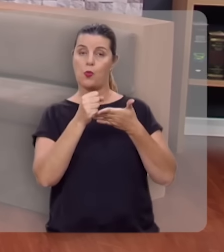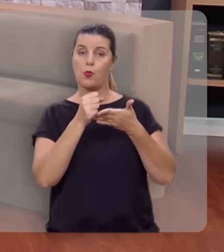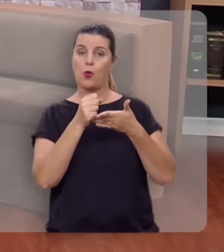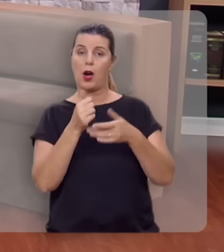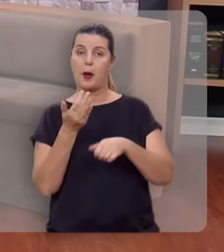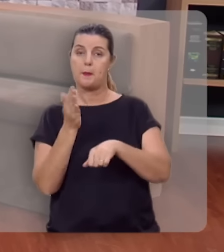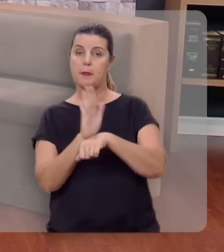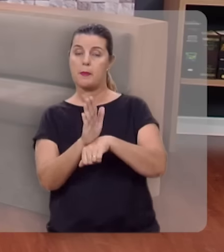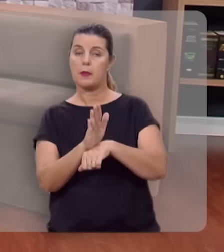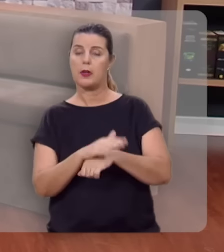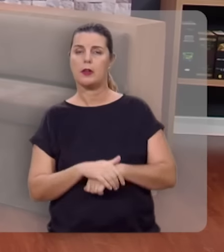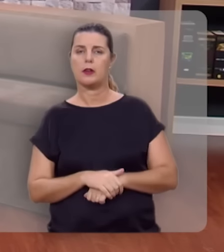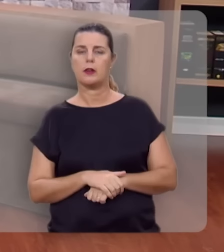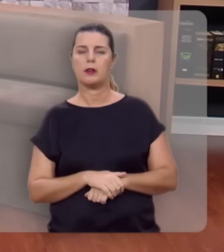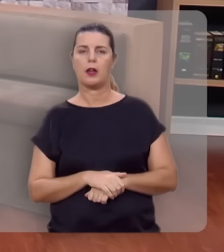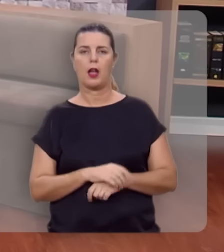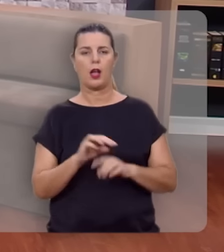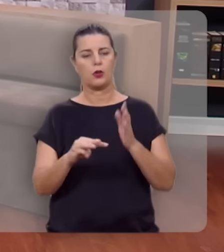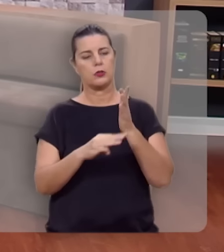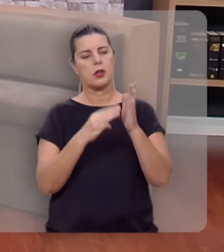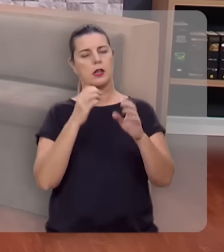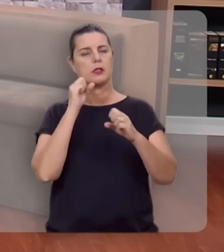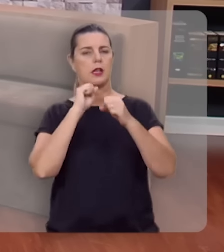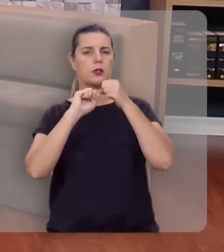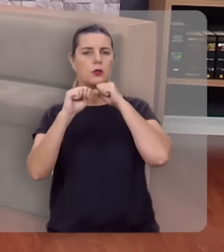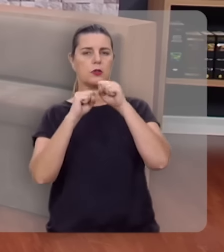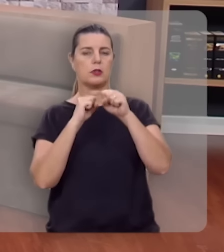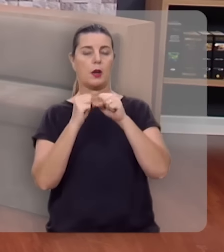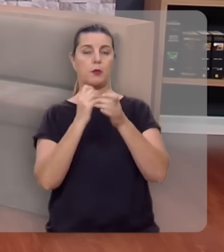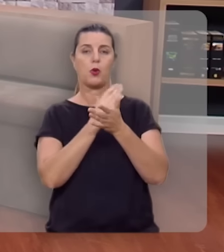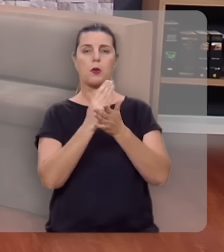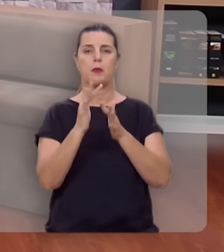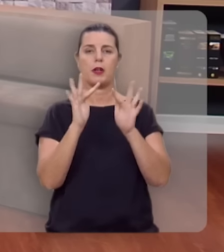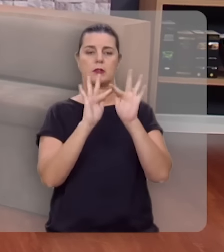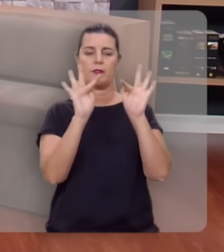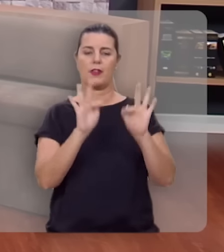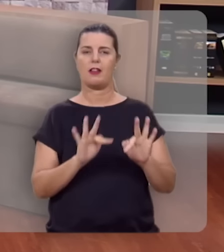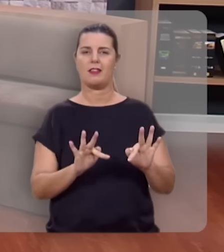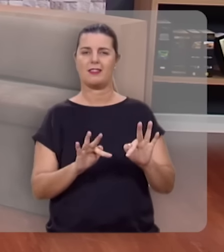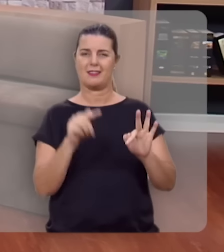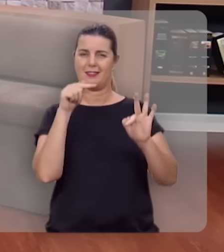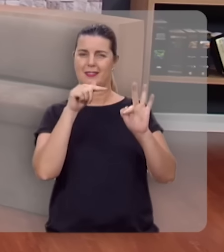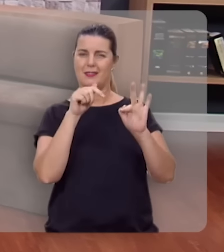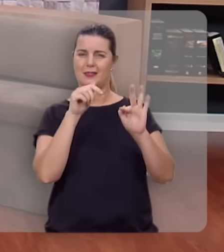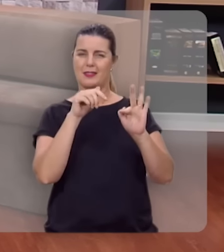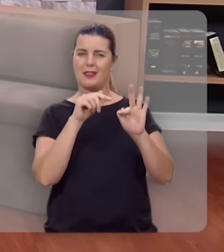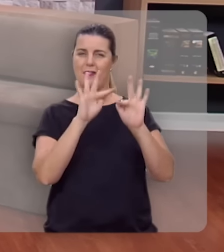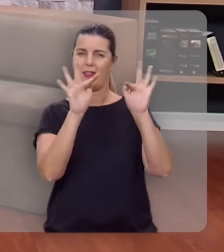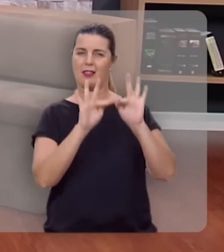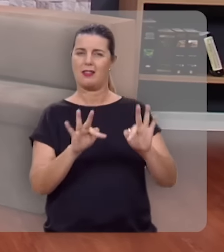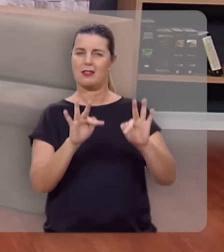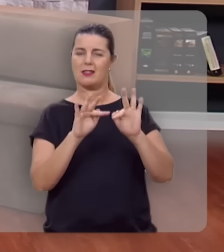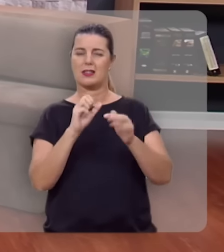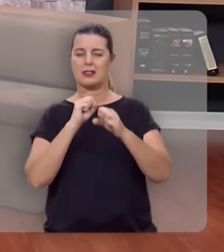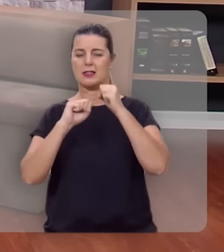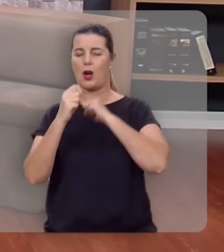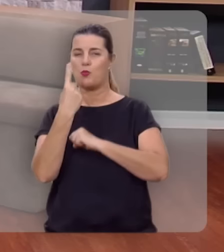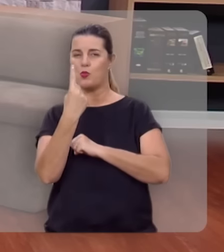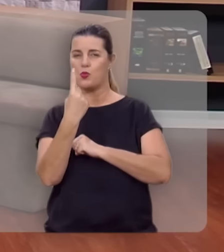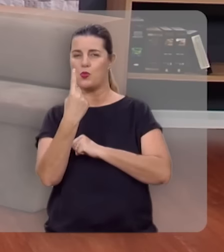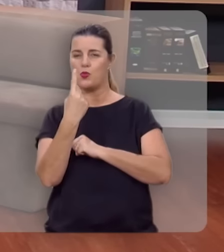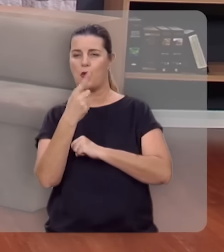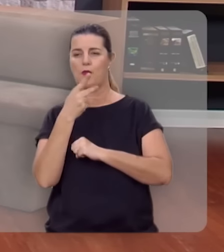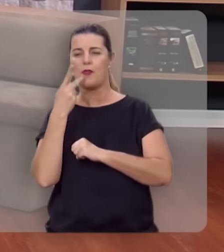necessitado. Este é o terceiro salmo que começa com bem-aventurança. O primeiro salmo, Salmo